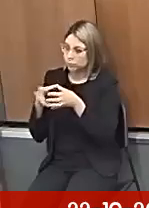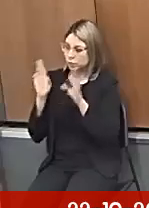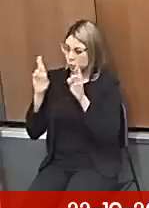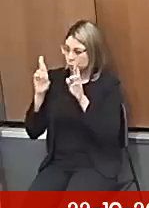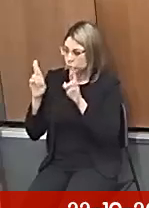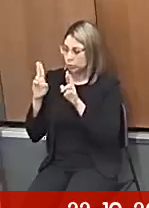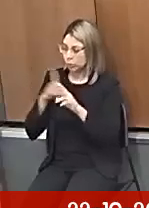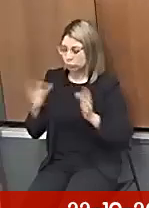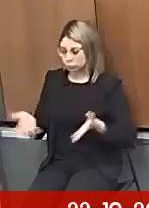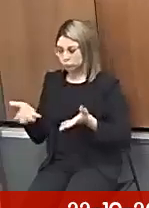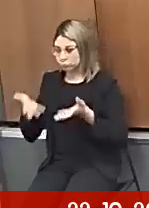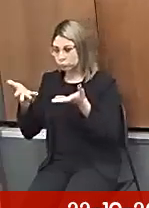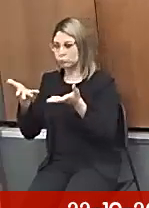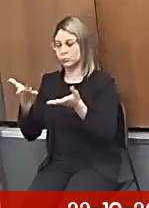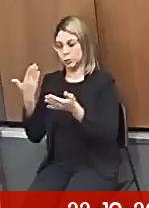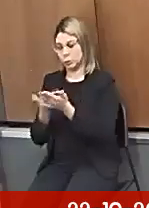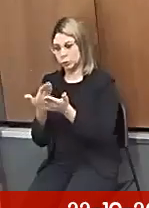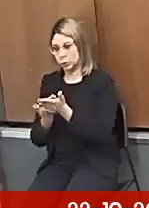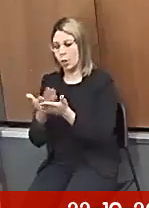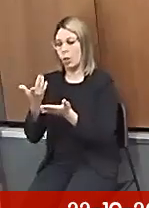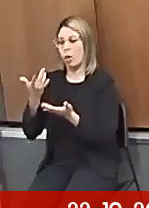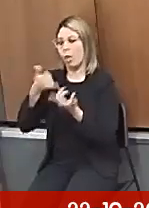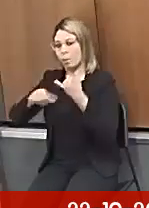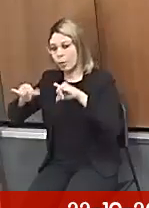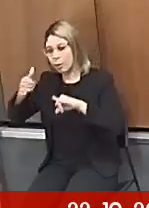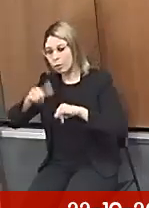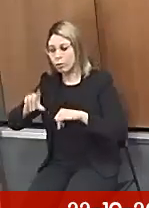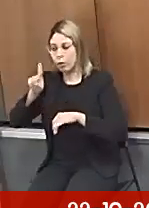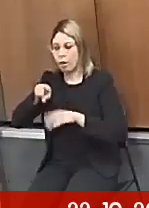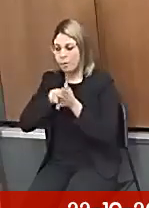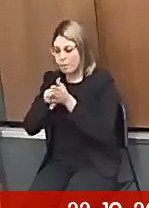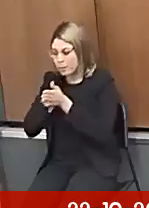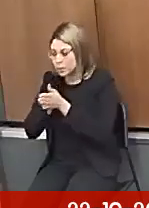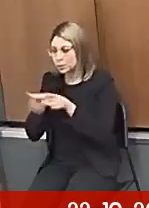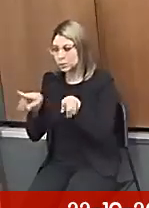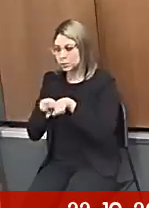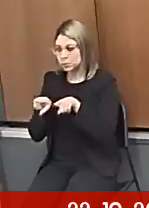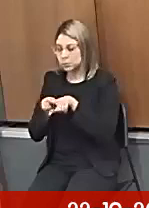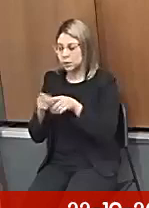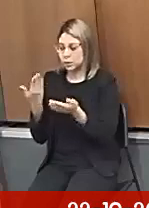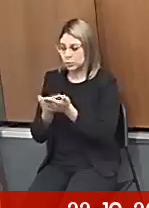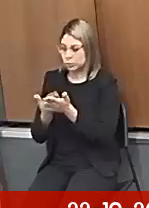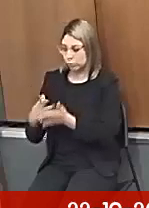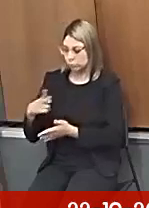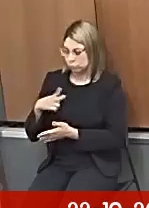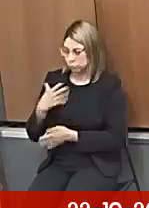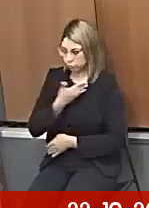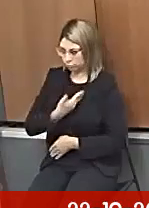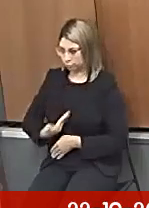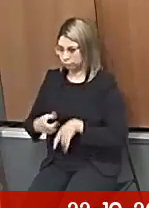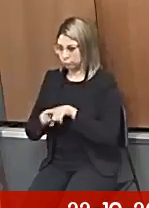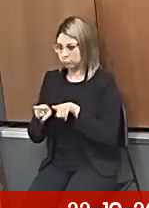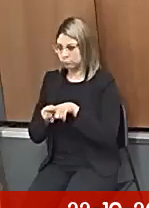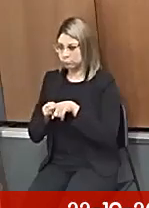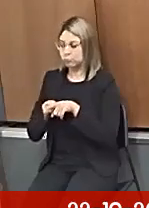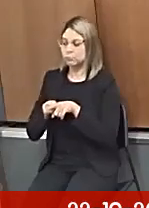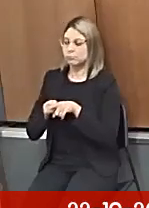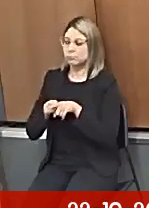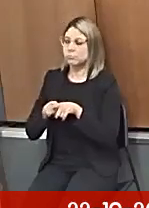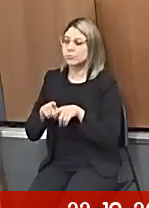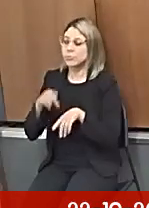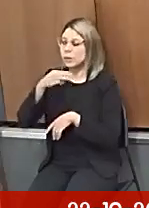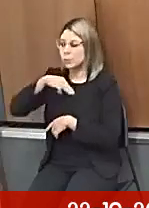mobilizar instituições de ensino, laboratórios de pesquisa, escolas públicas e privadas, bem como museus de ciência